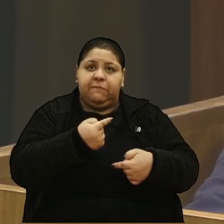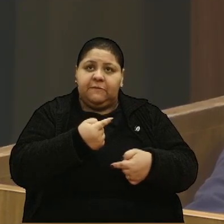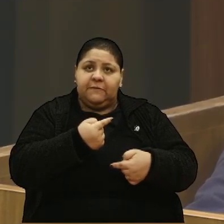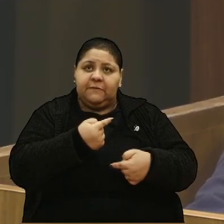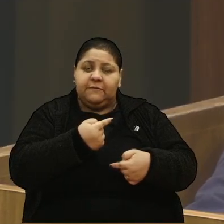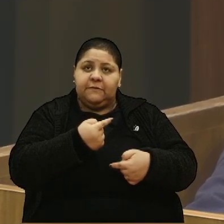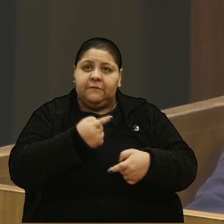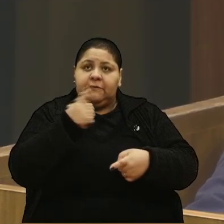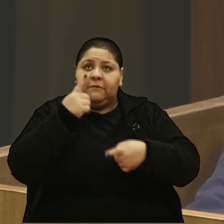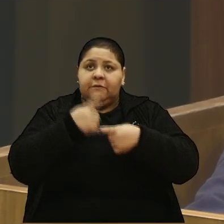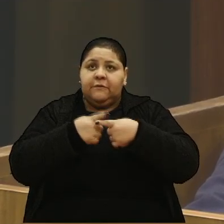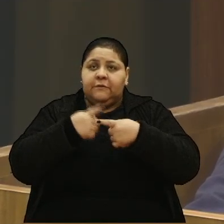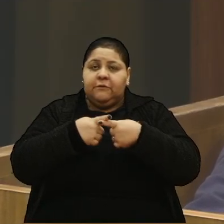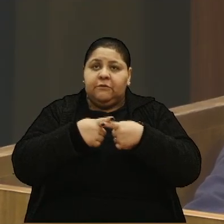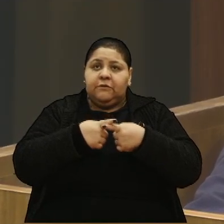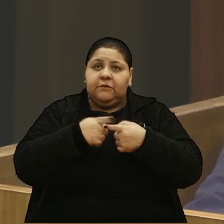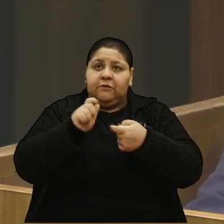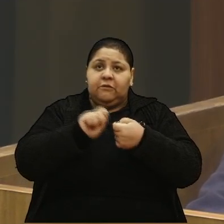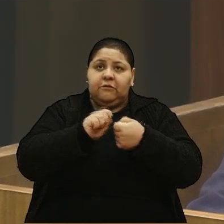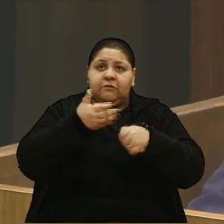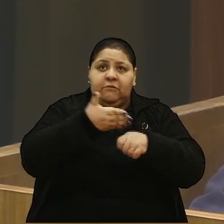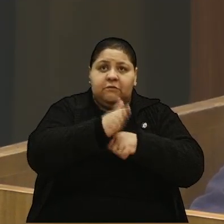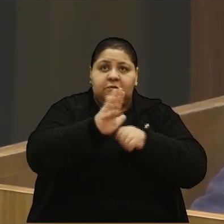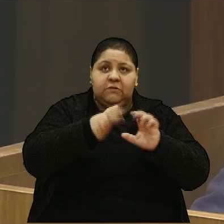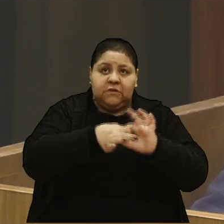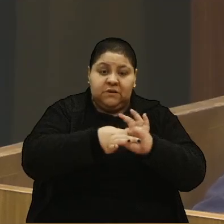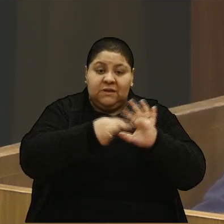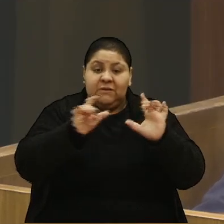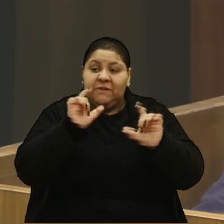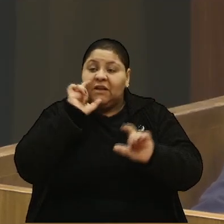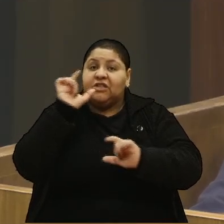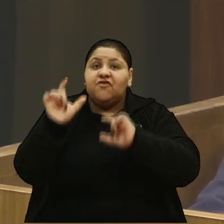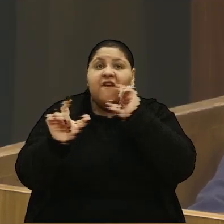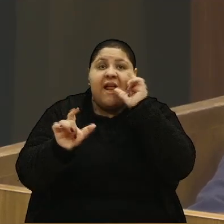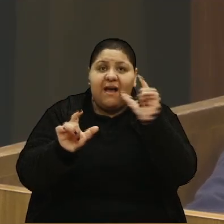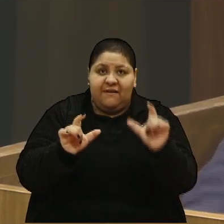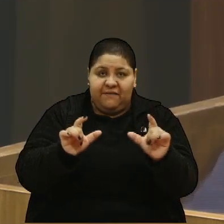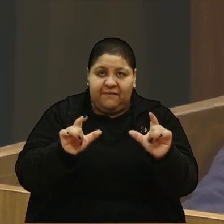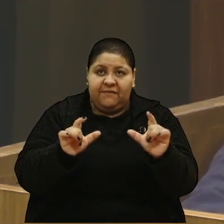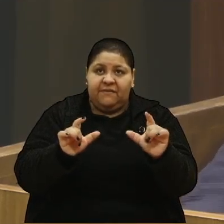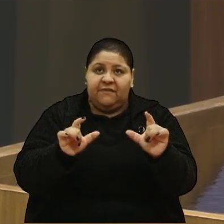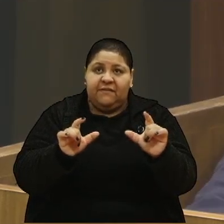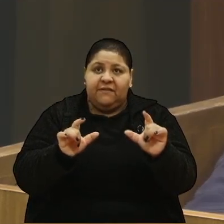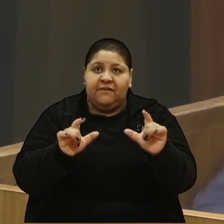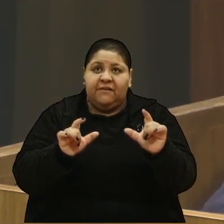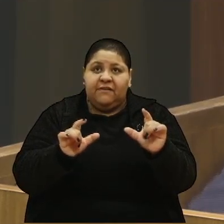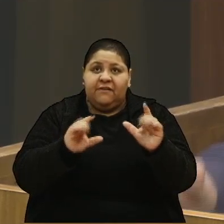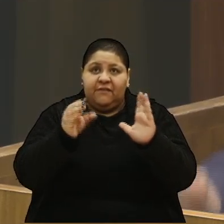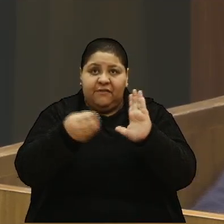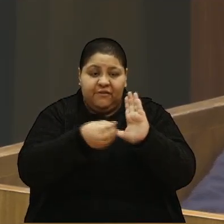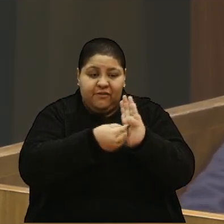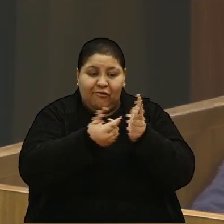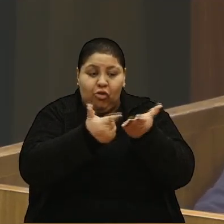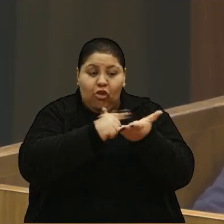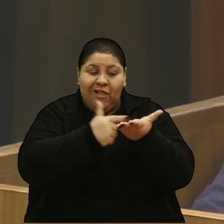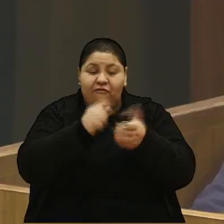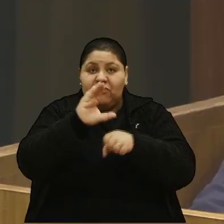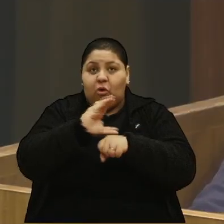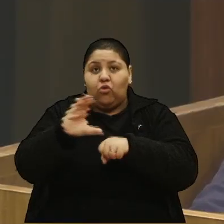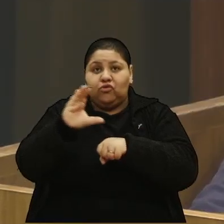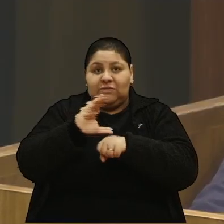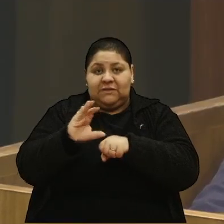por estar presente na liberdade de expressão que consta no livro constitucional